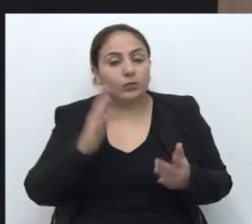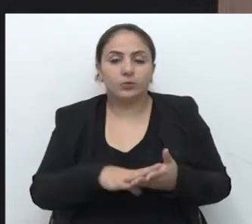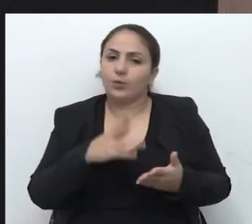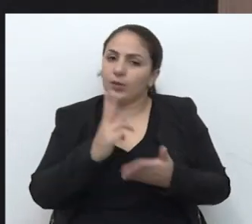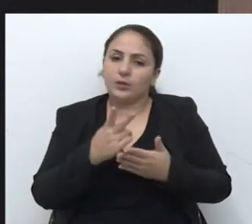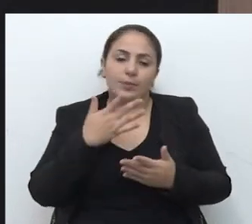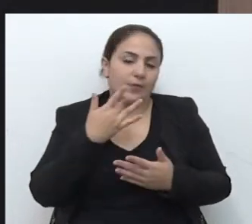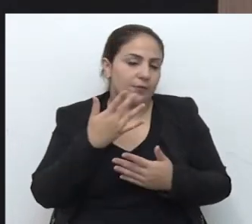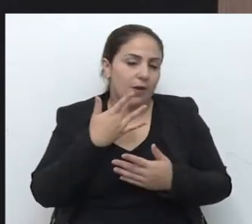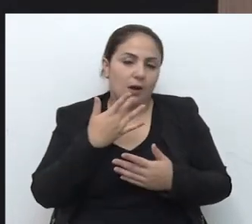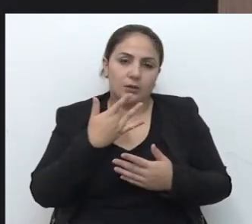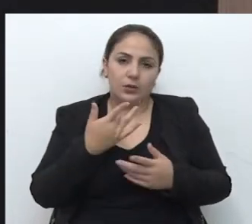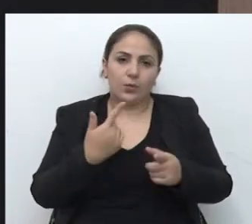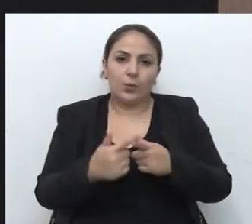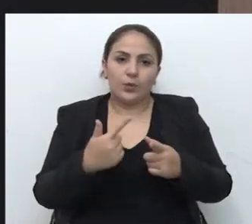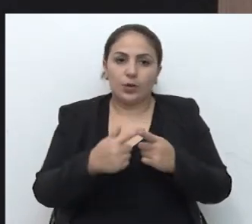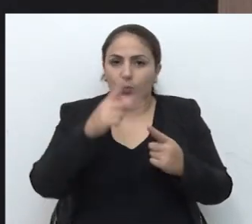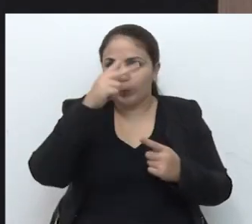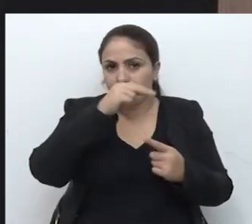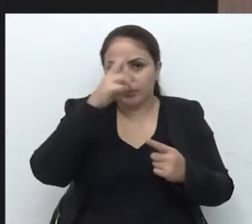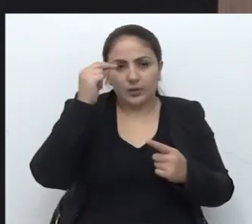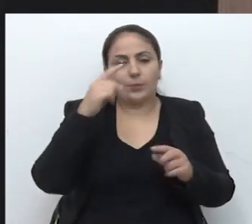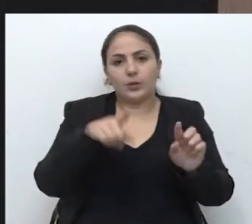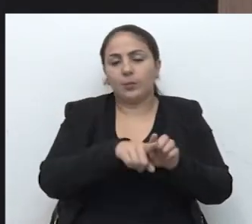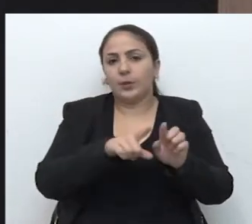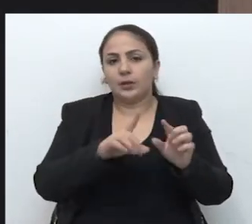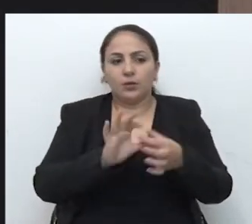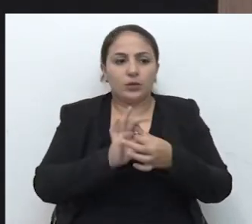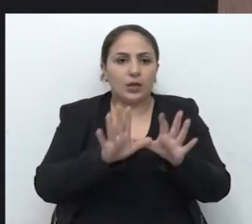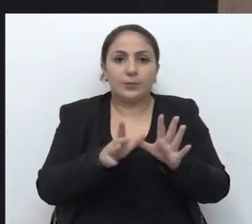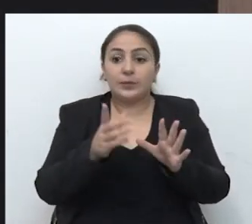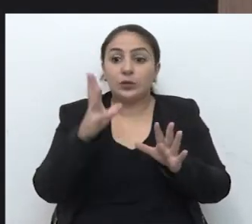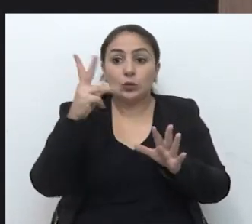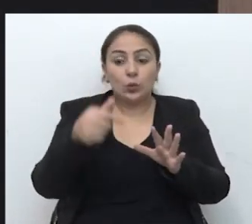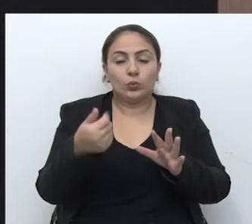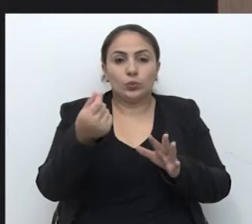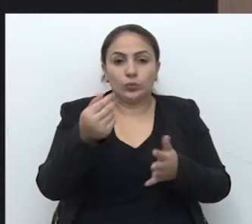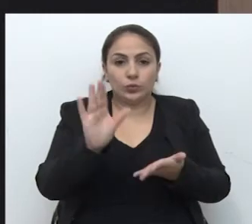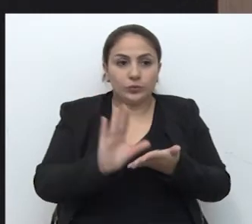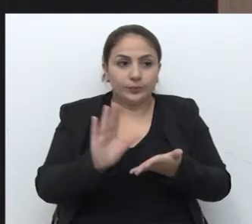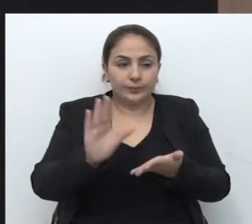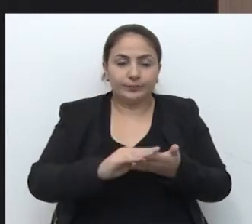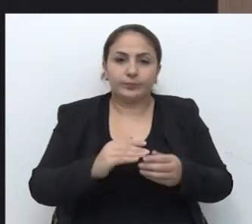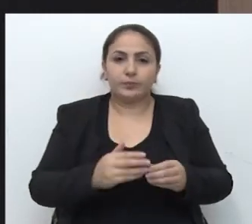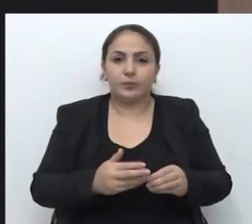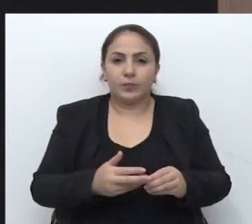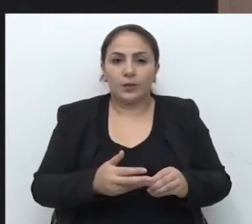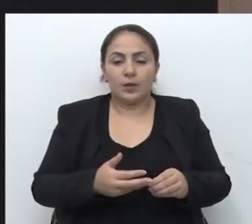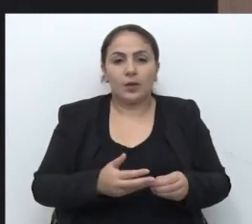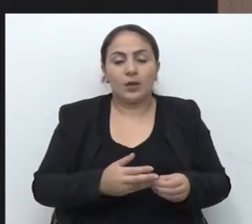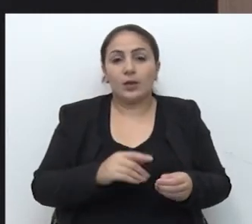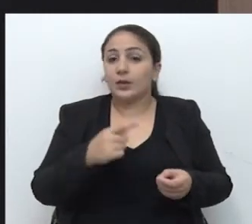Nem sempre é fácil, porque o município também não dispõe de todos os recursos e tem coisas que não